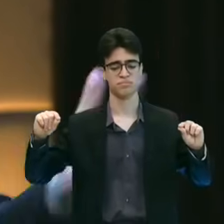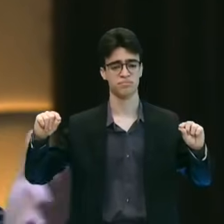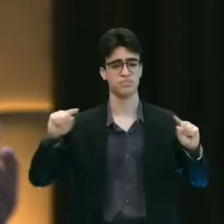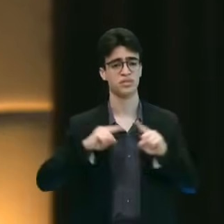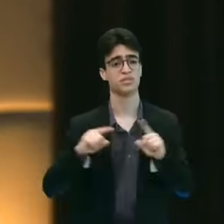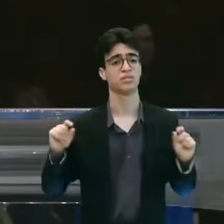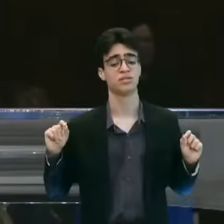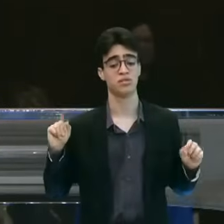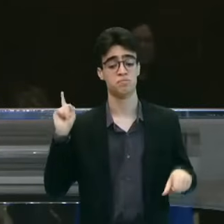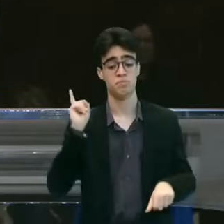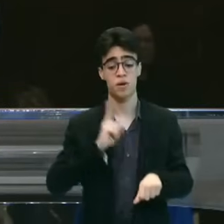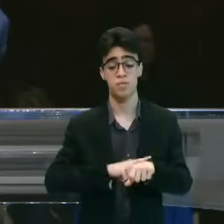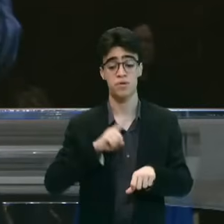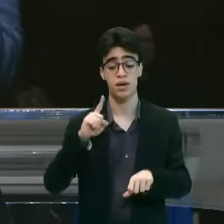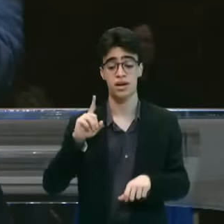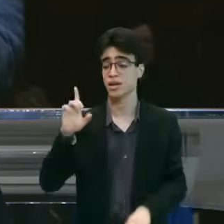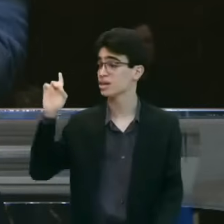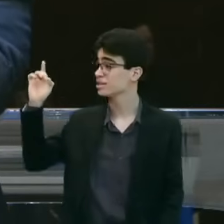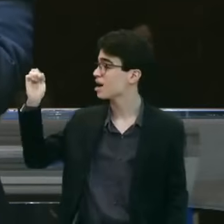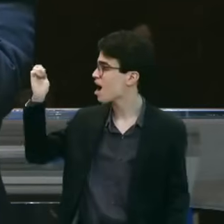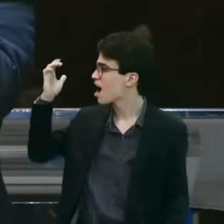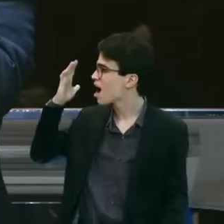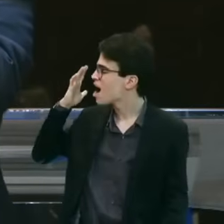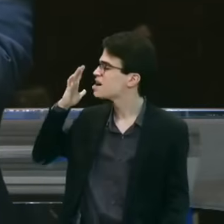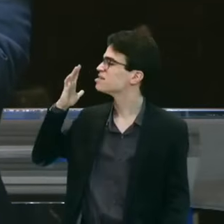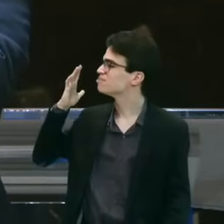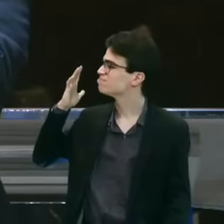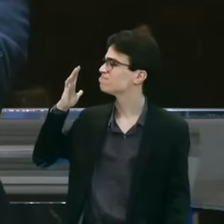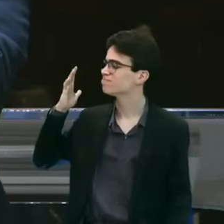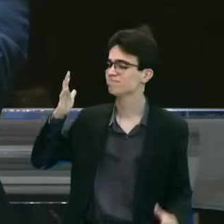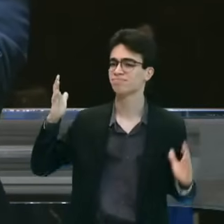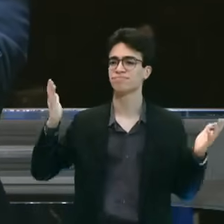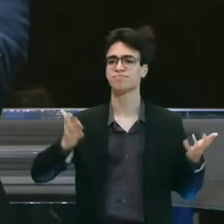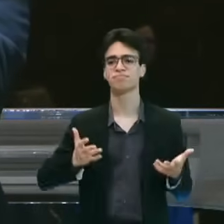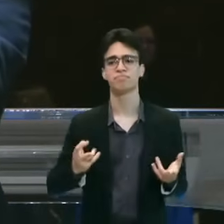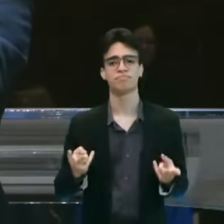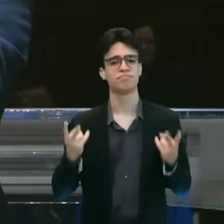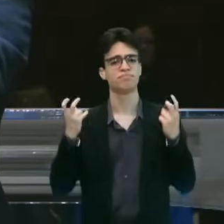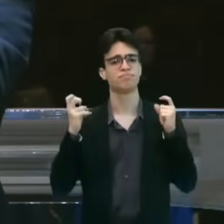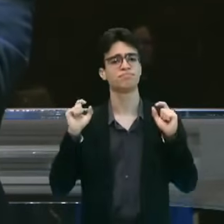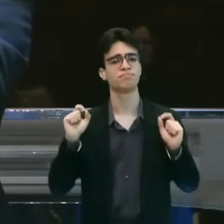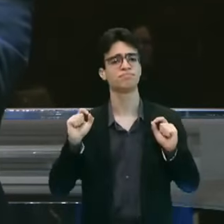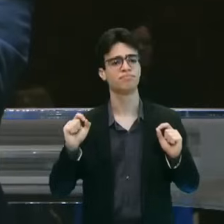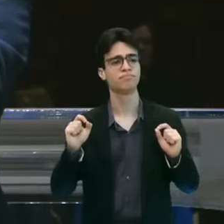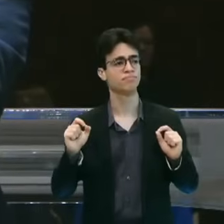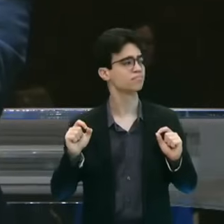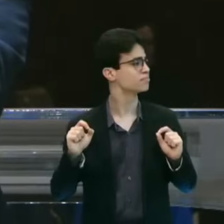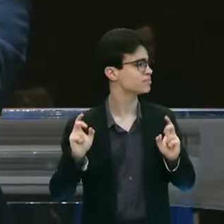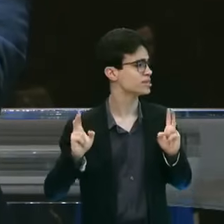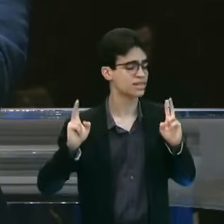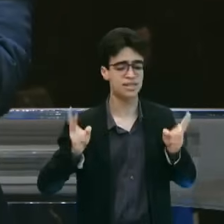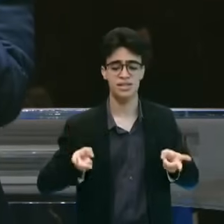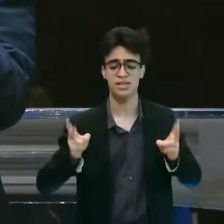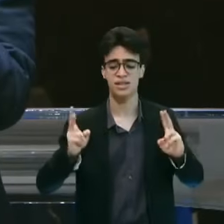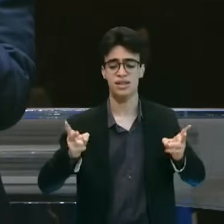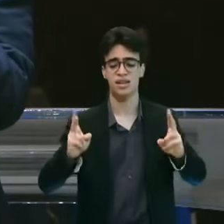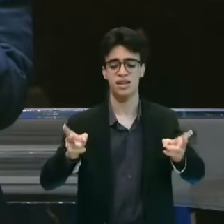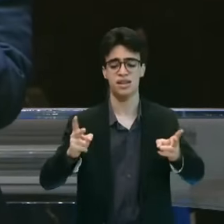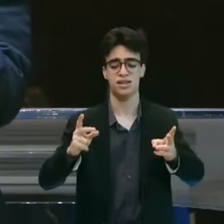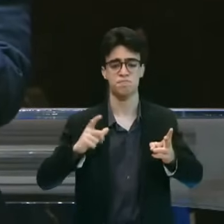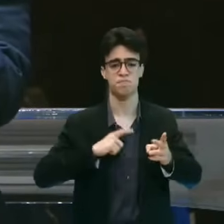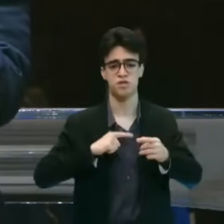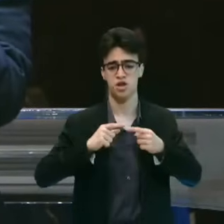Quando de repente vem graça de Deus para enxergar que sempre que há uma